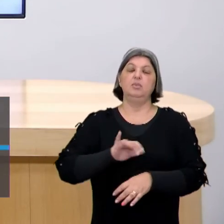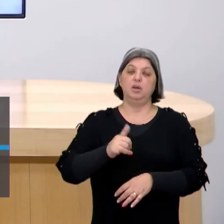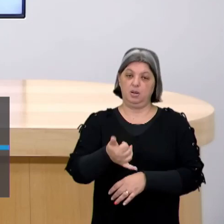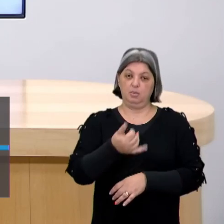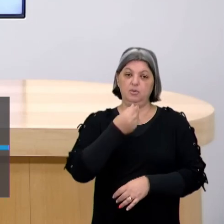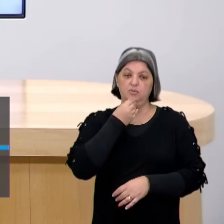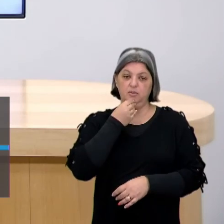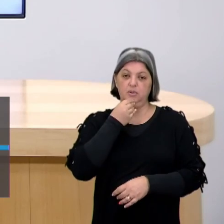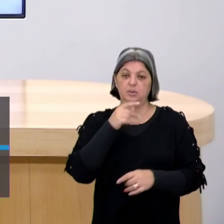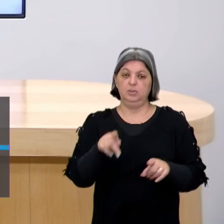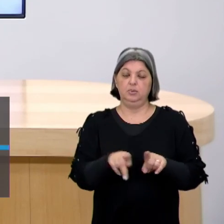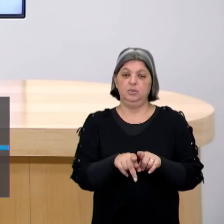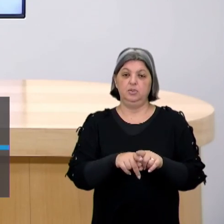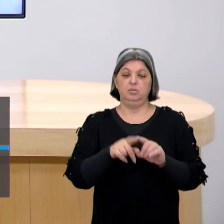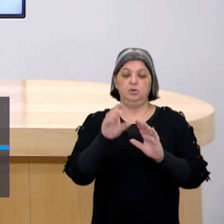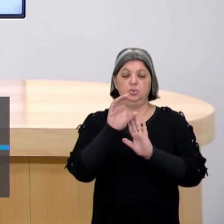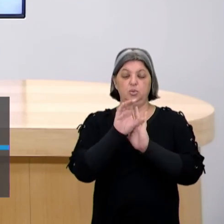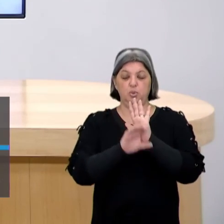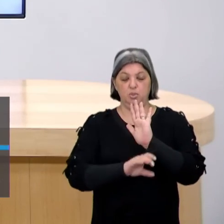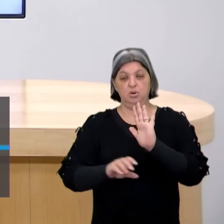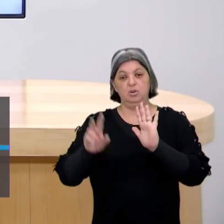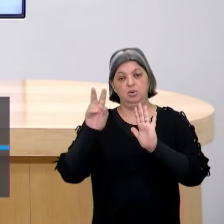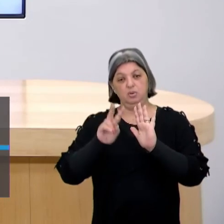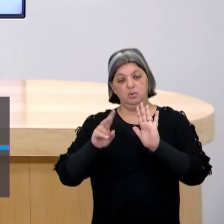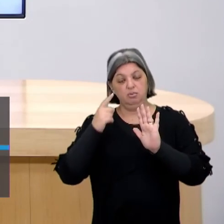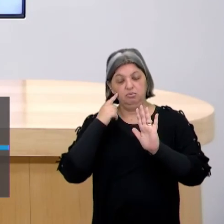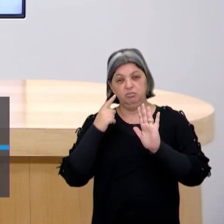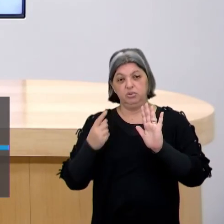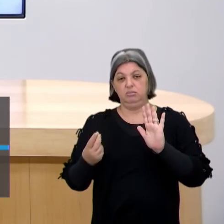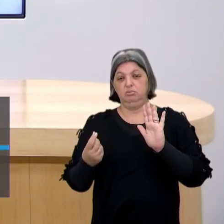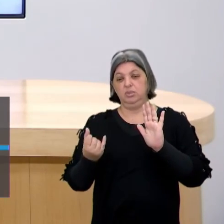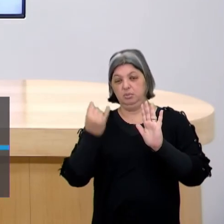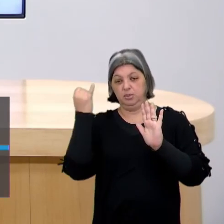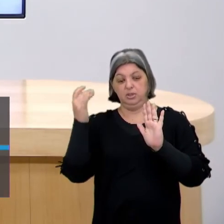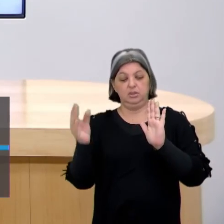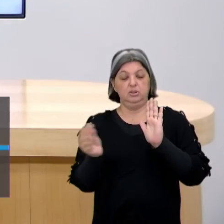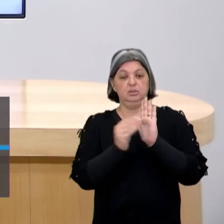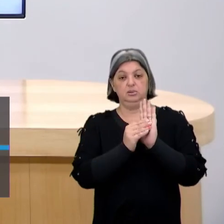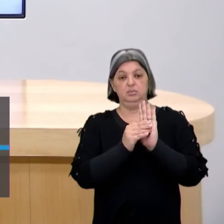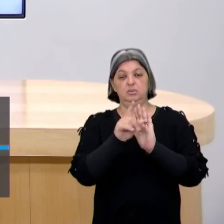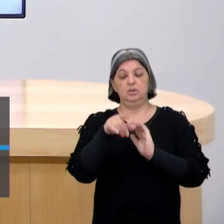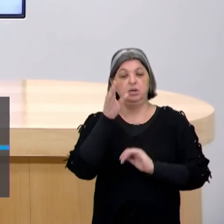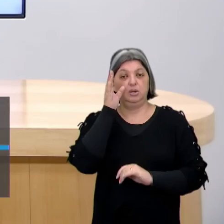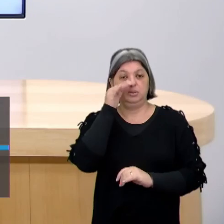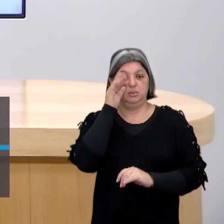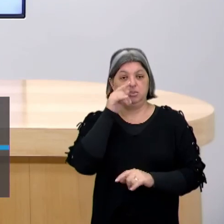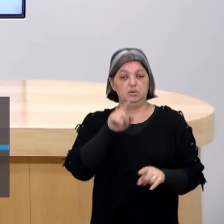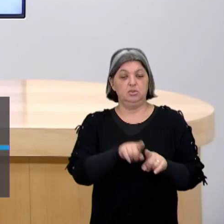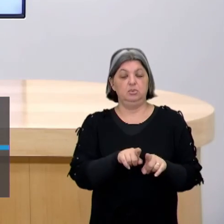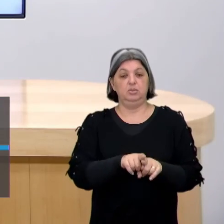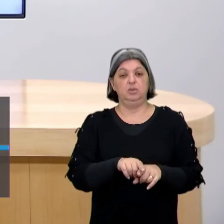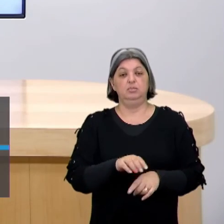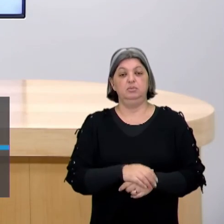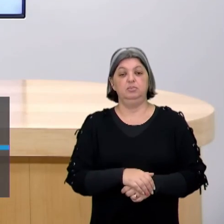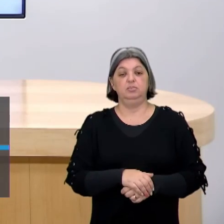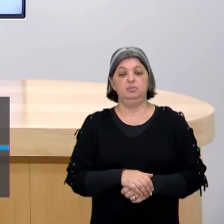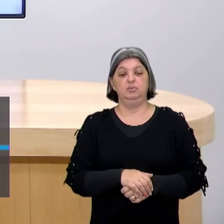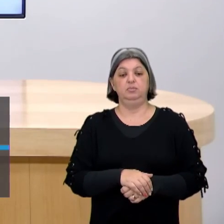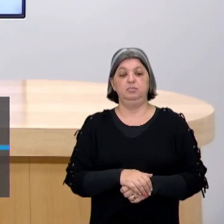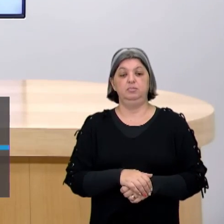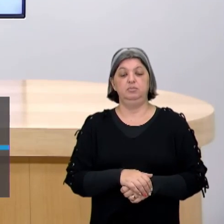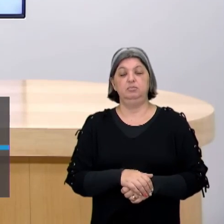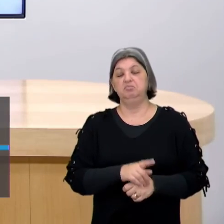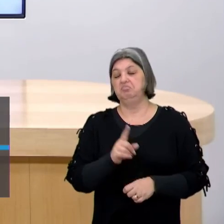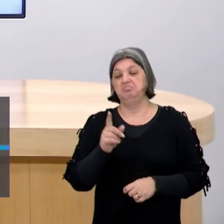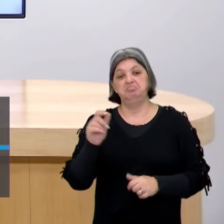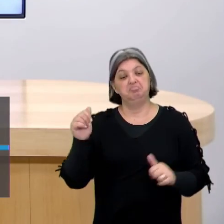ao teu currículo, é sempre muito bom. E, acima de tudo, seja curioso, né? Não se conforme, né, com aquilo que o